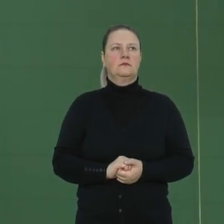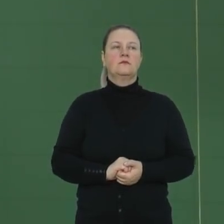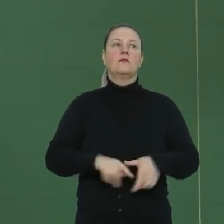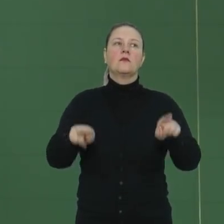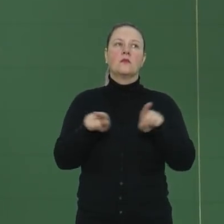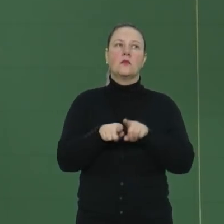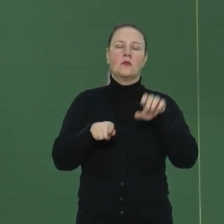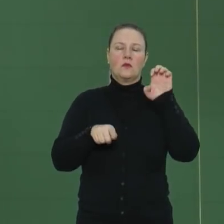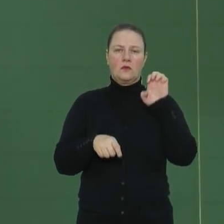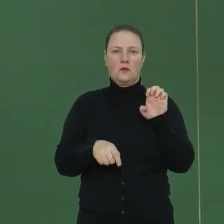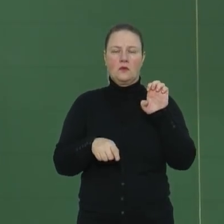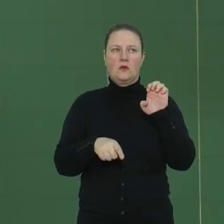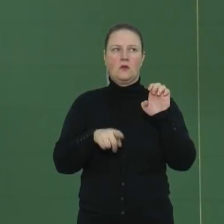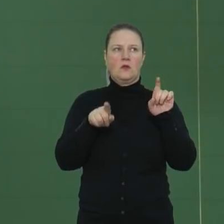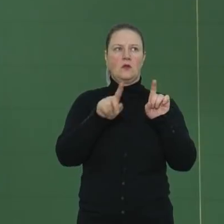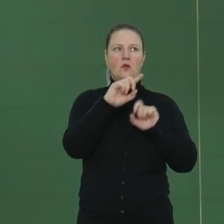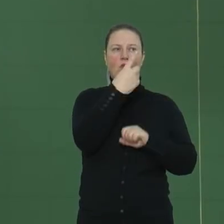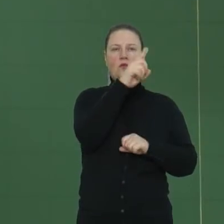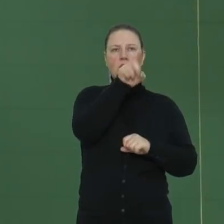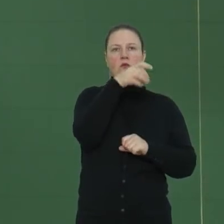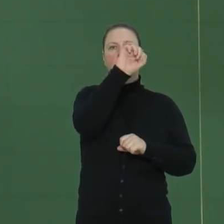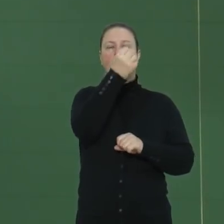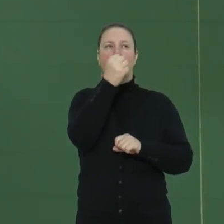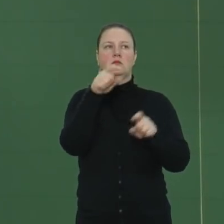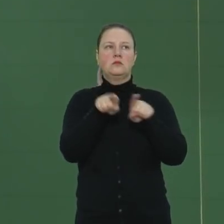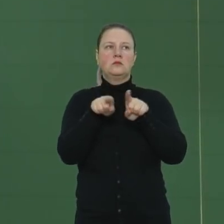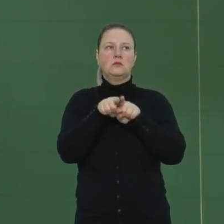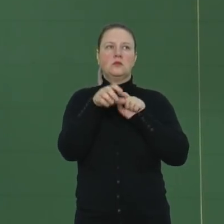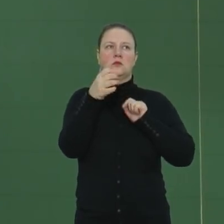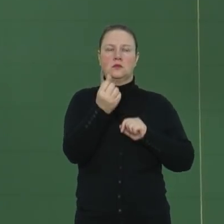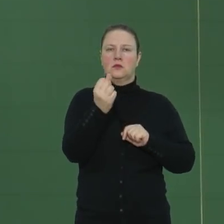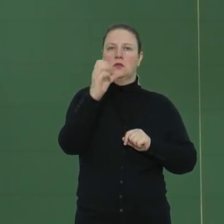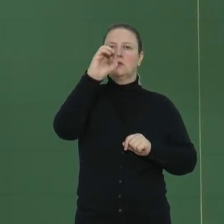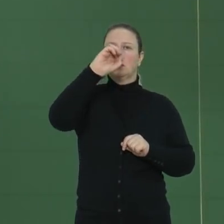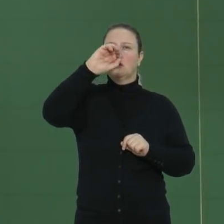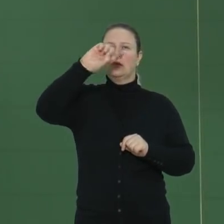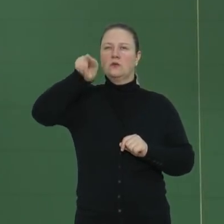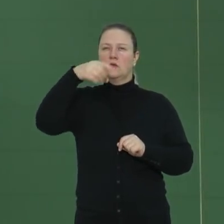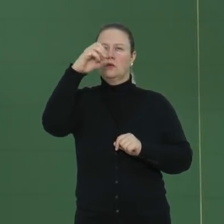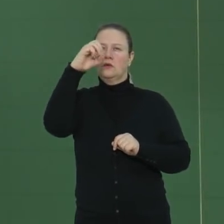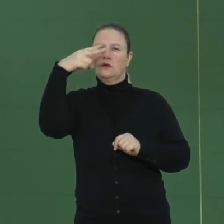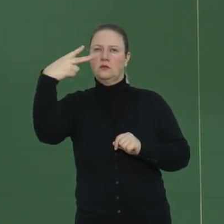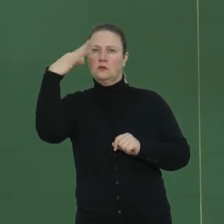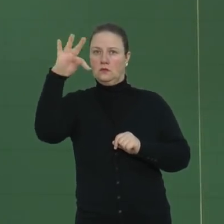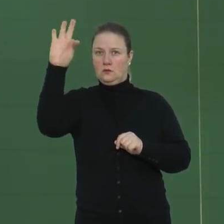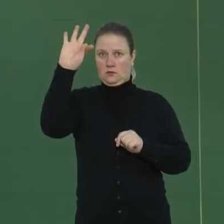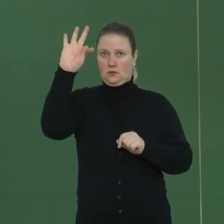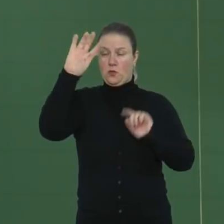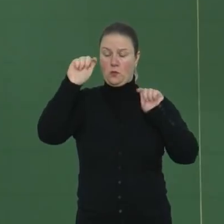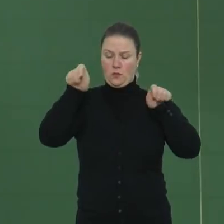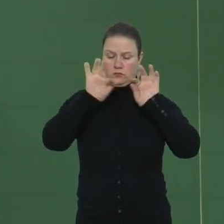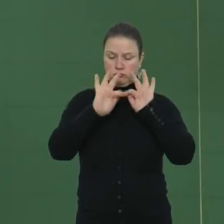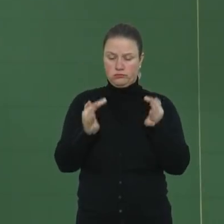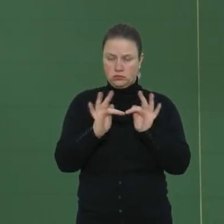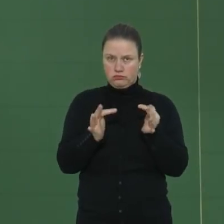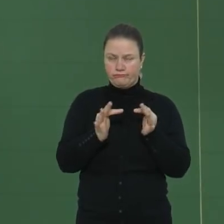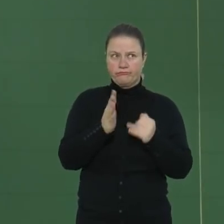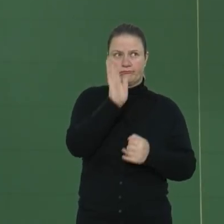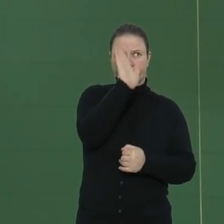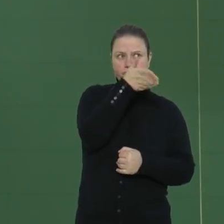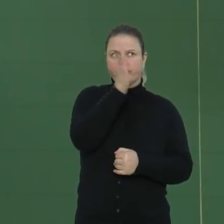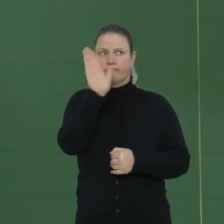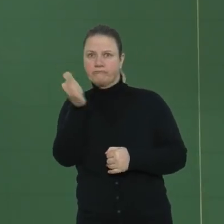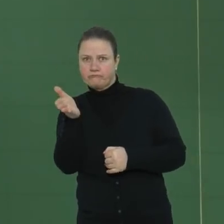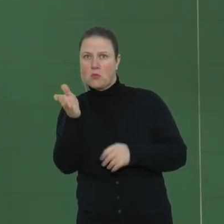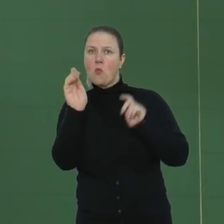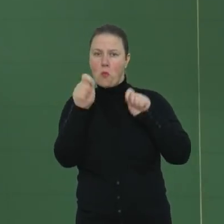0,02t. E agora o que aconteceu aqui? Lá da equação exponencial que vocês já estudaram, eu posso simplificar o quê? As minhas